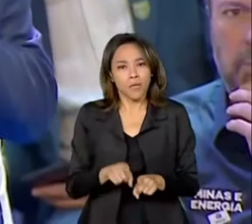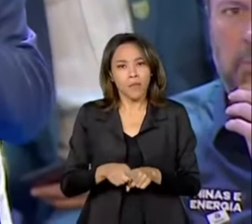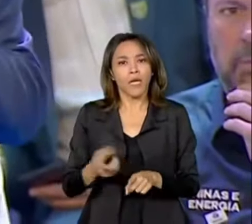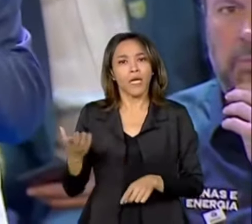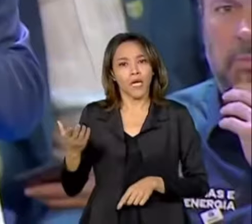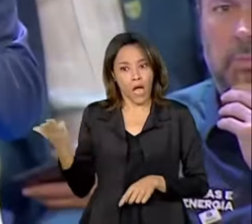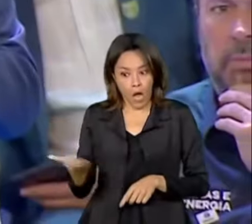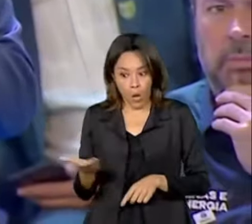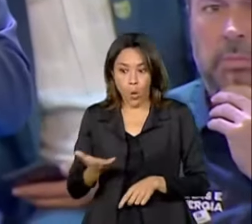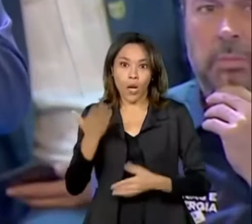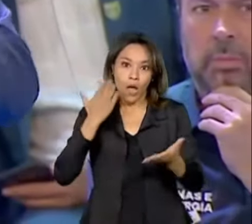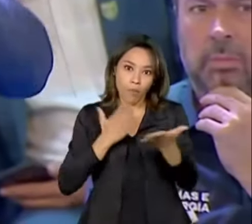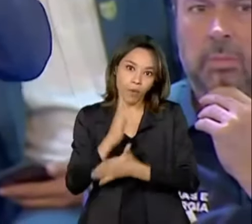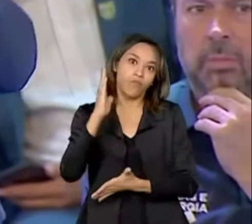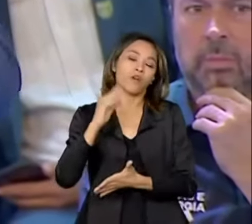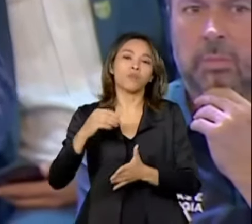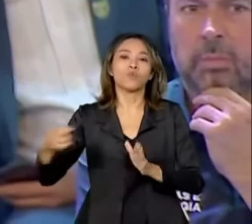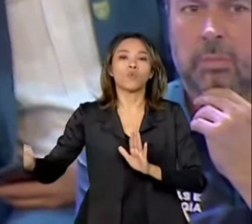de